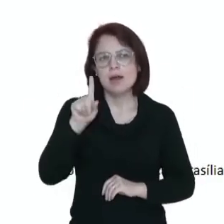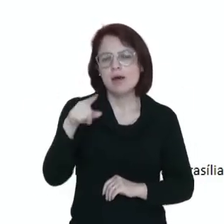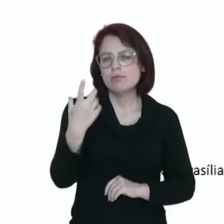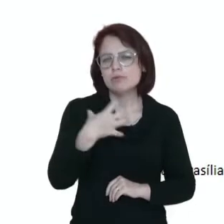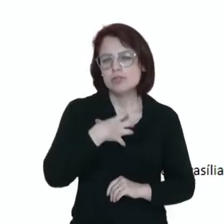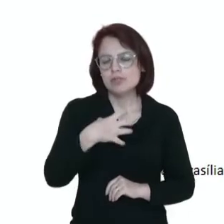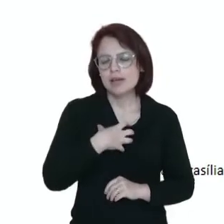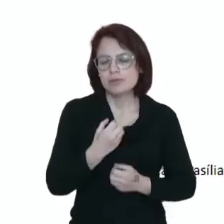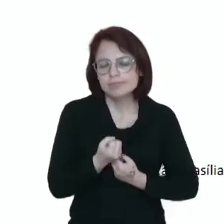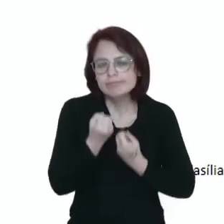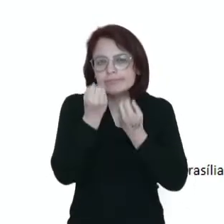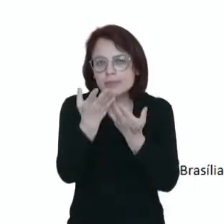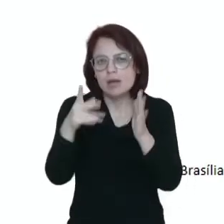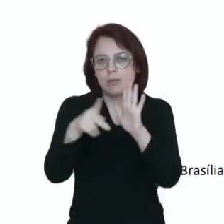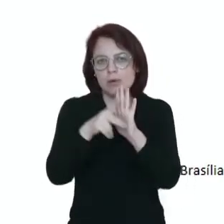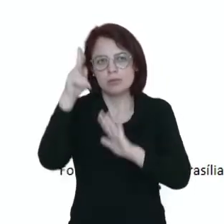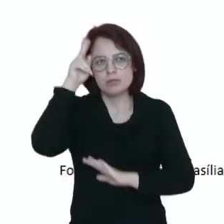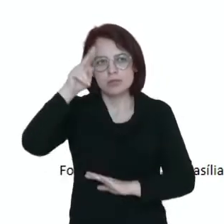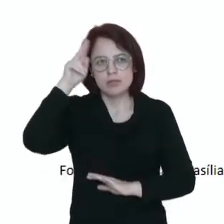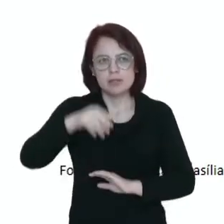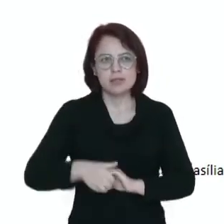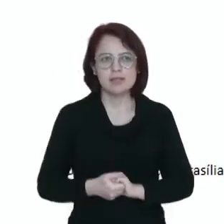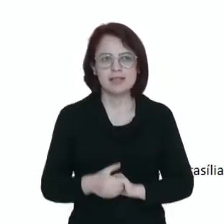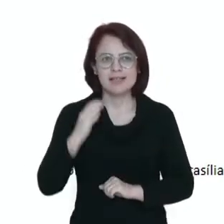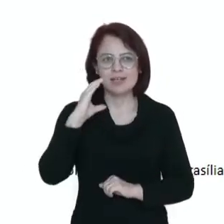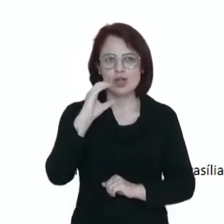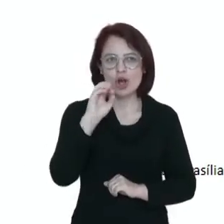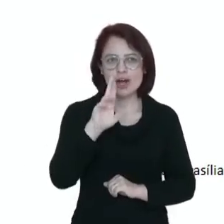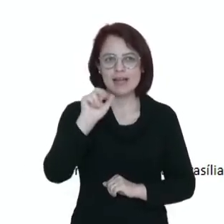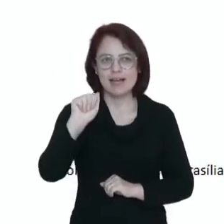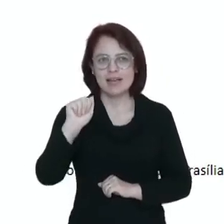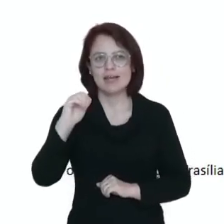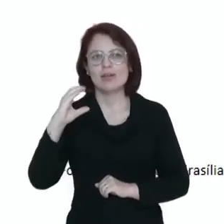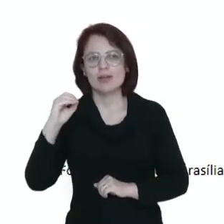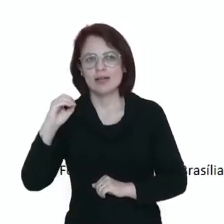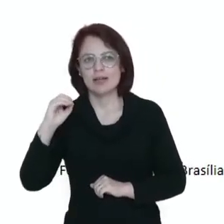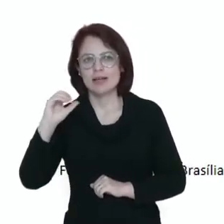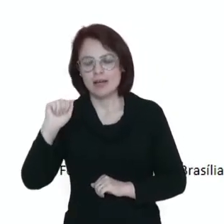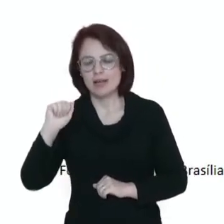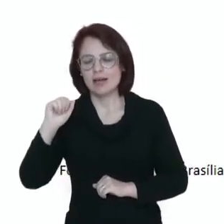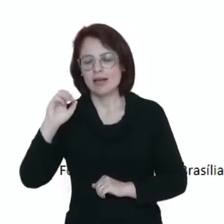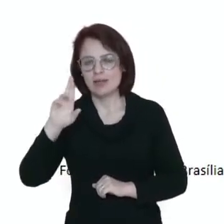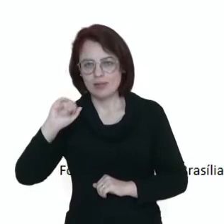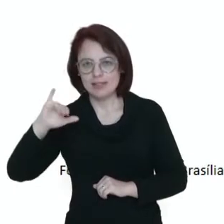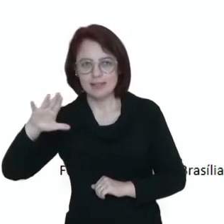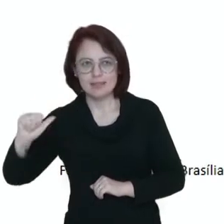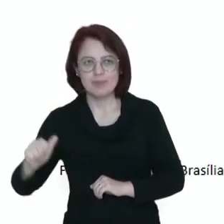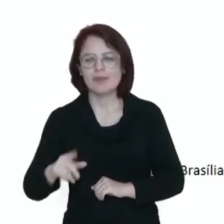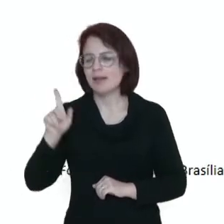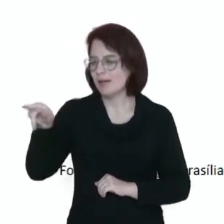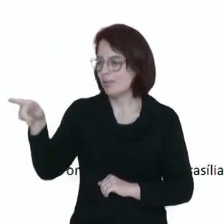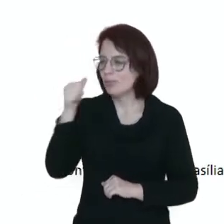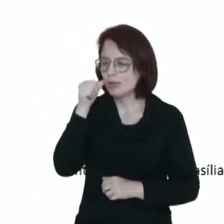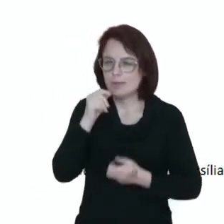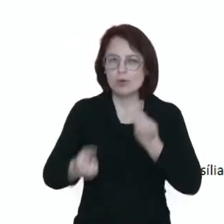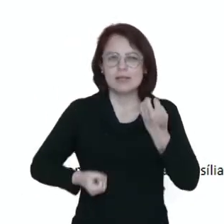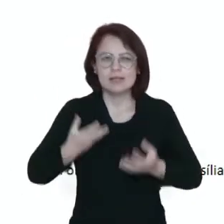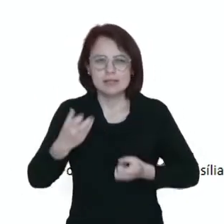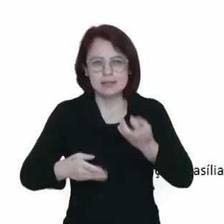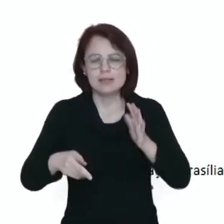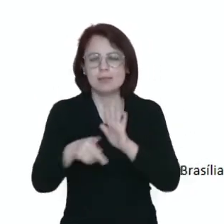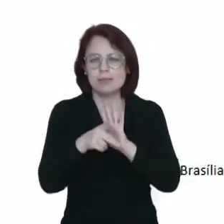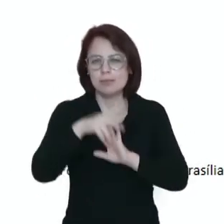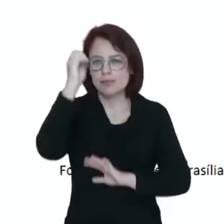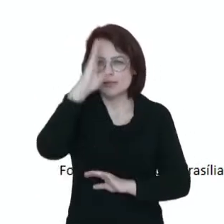de contar velhas histórias. Cora Coralina, quem é ela? É uma poetisa contista brasileira, publicou